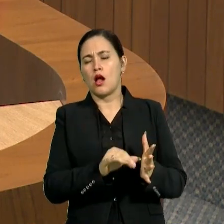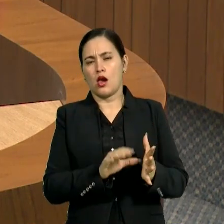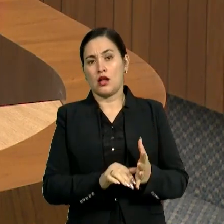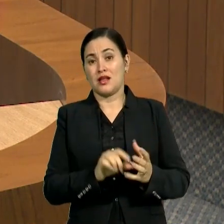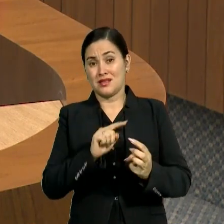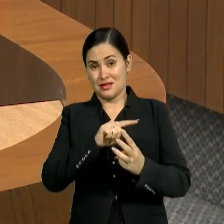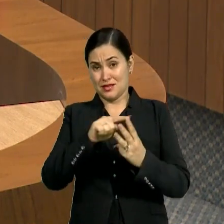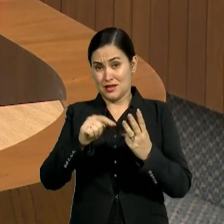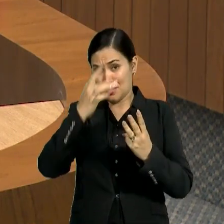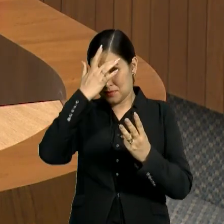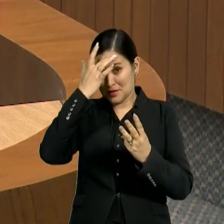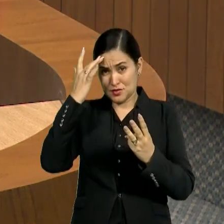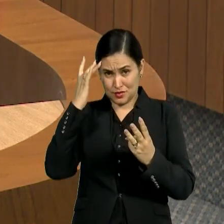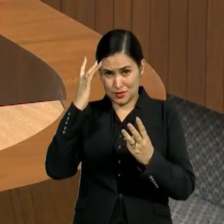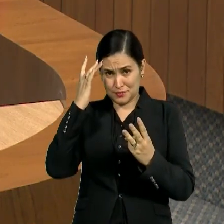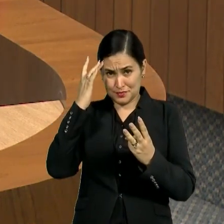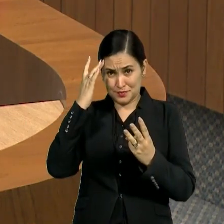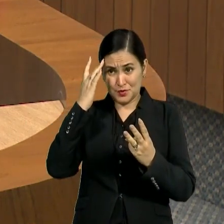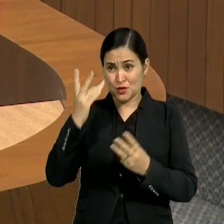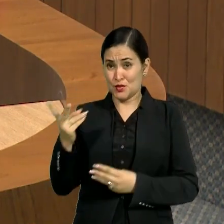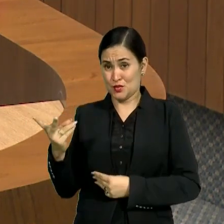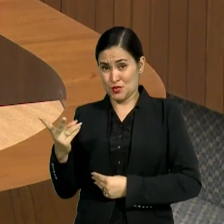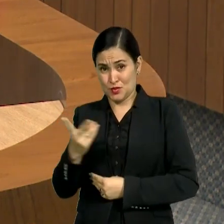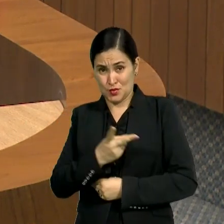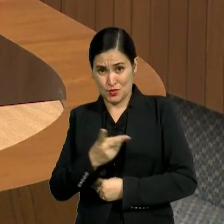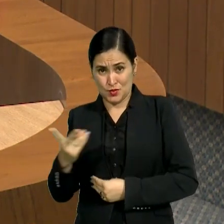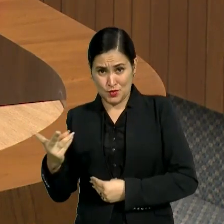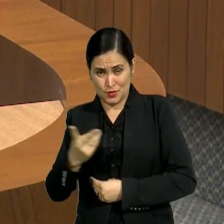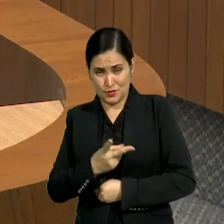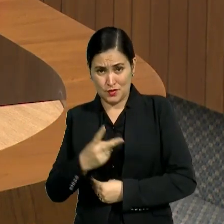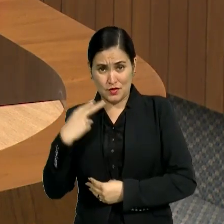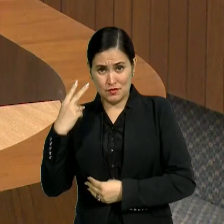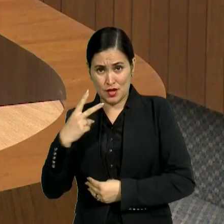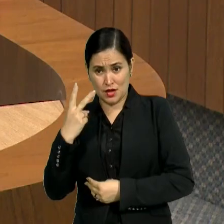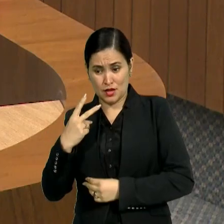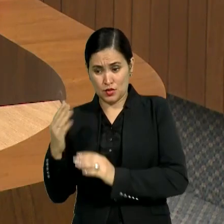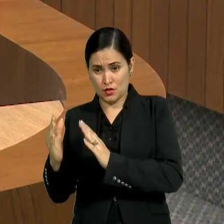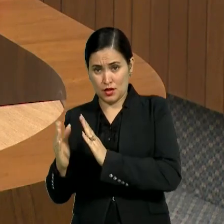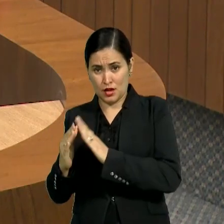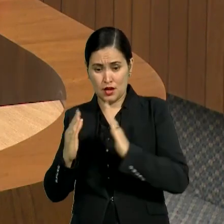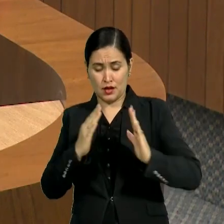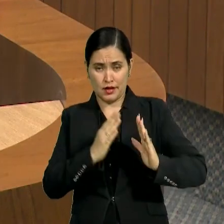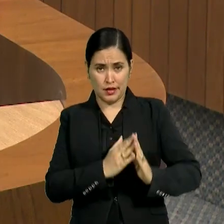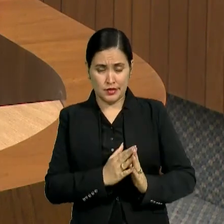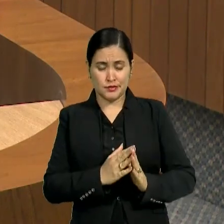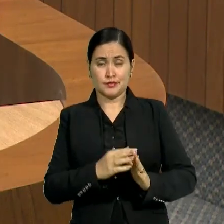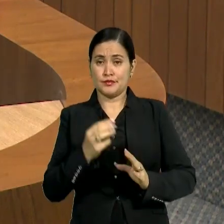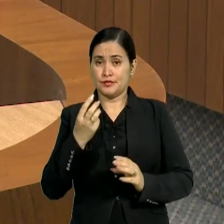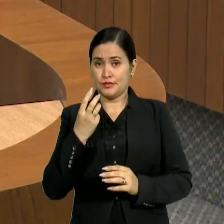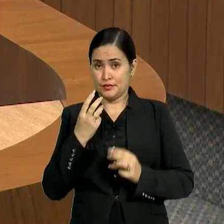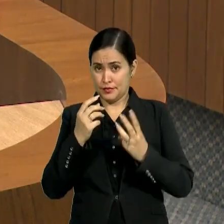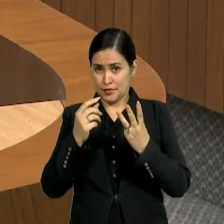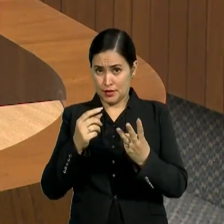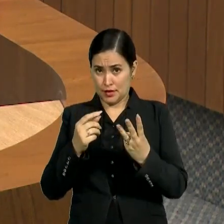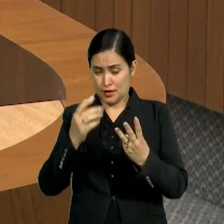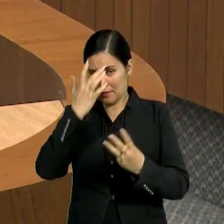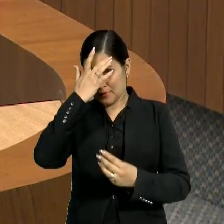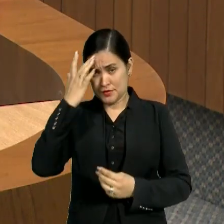familiares, levaram seus pertences e com um detalhe que nos deixa muito preocupado.